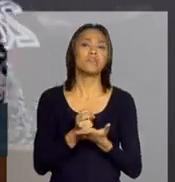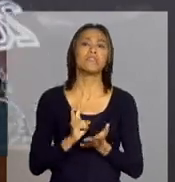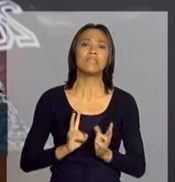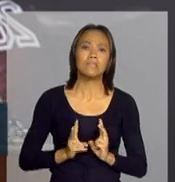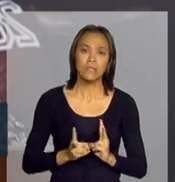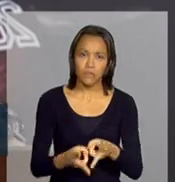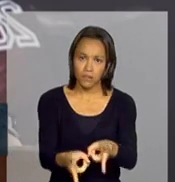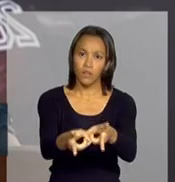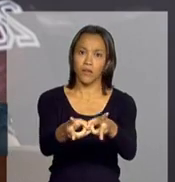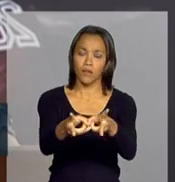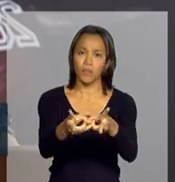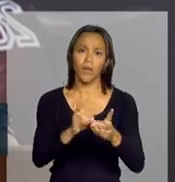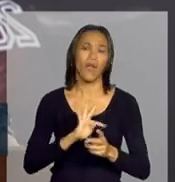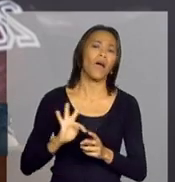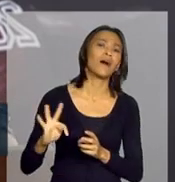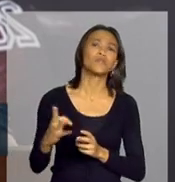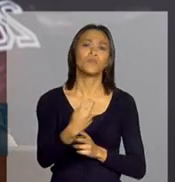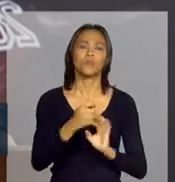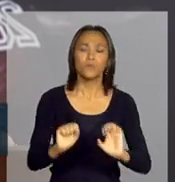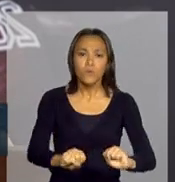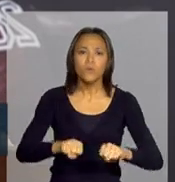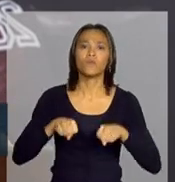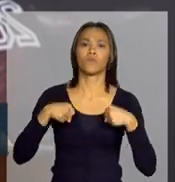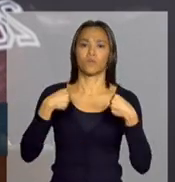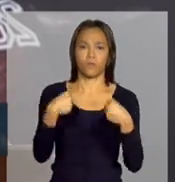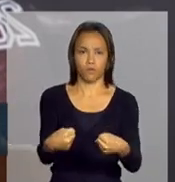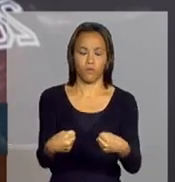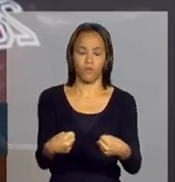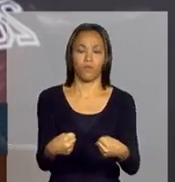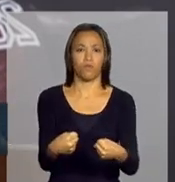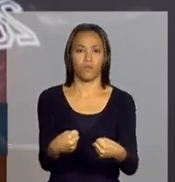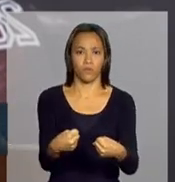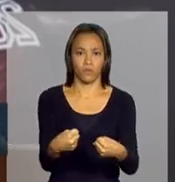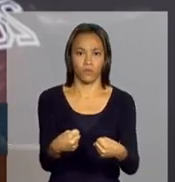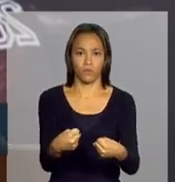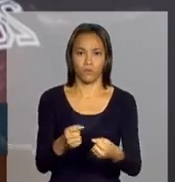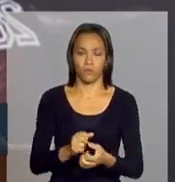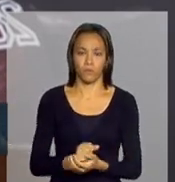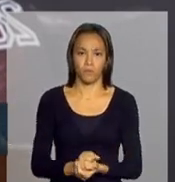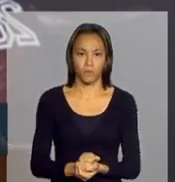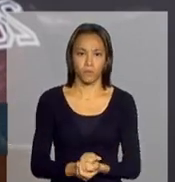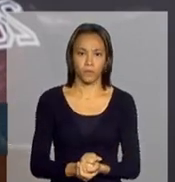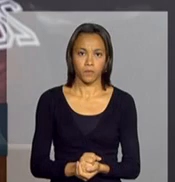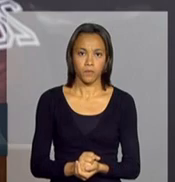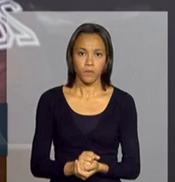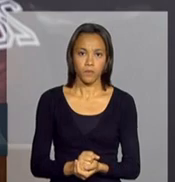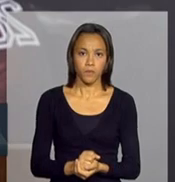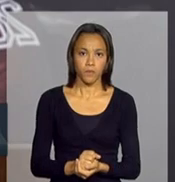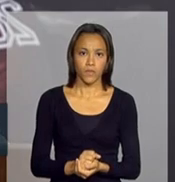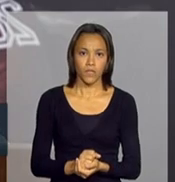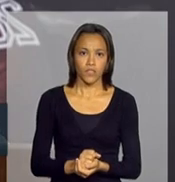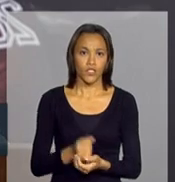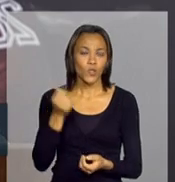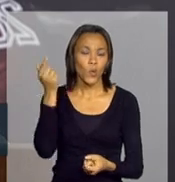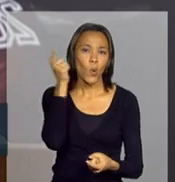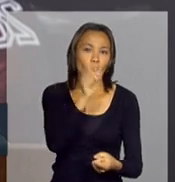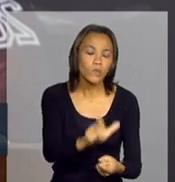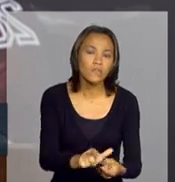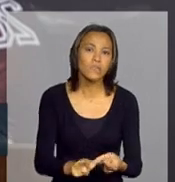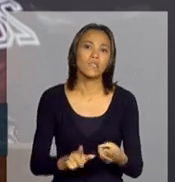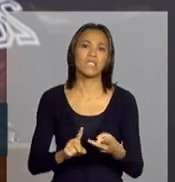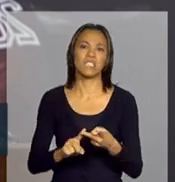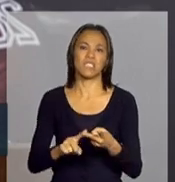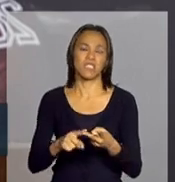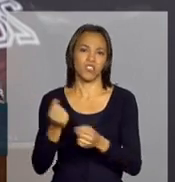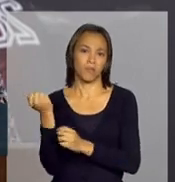sustentabilidade a todo o esforço de elevar de superar a